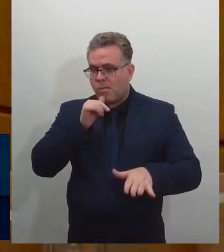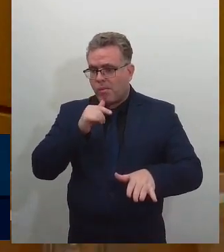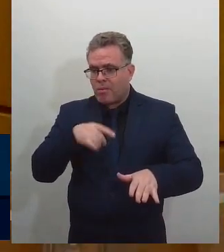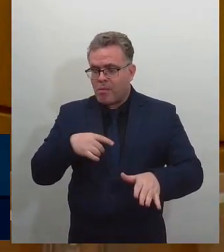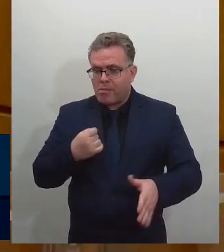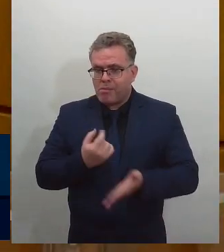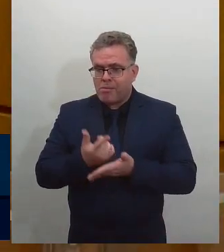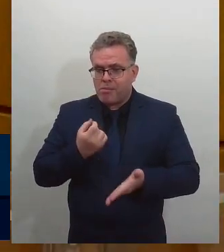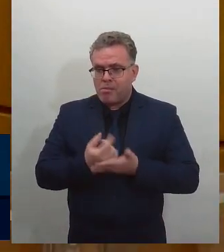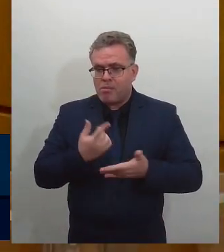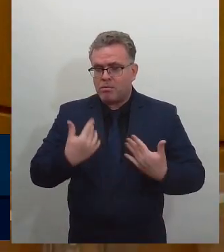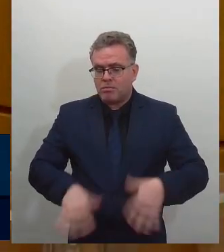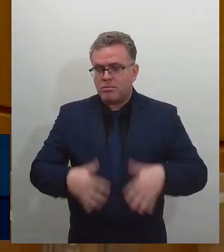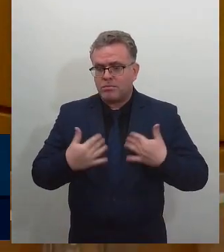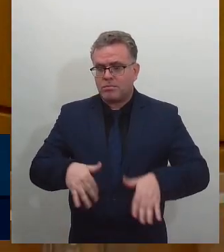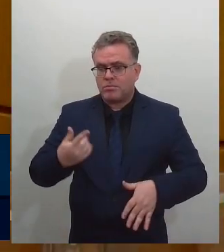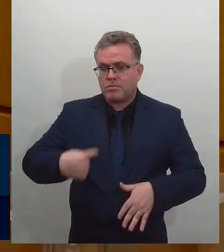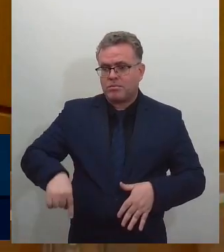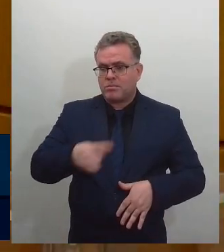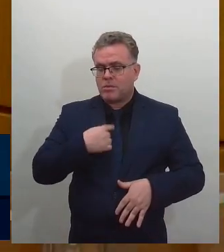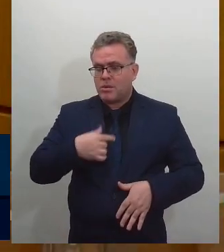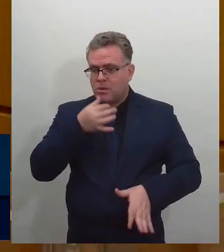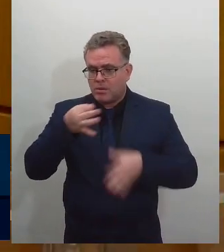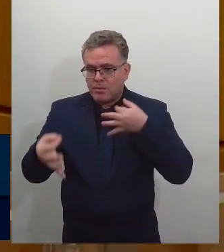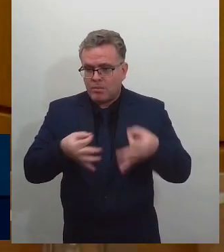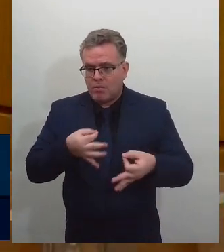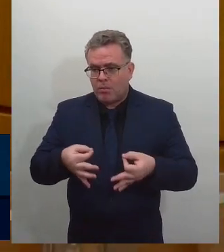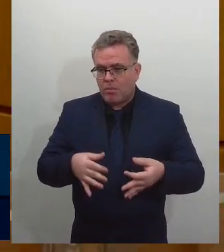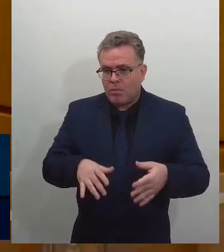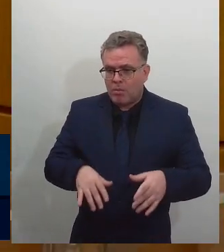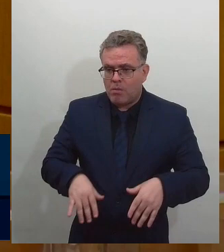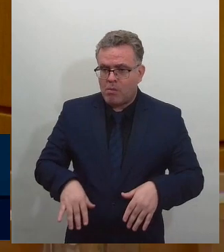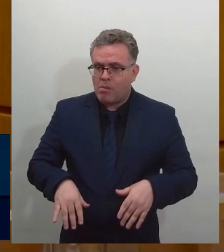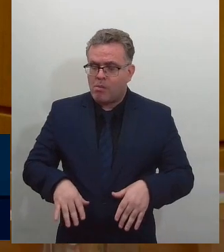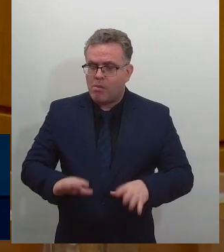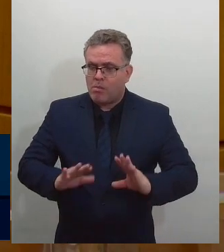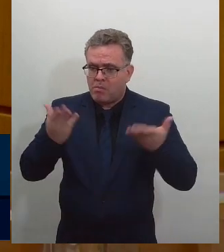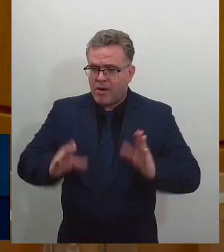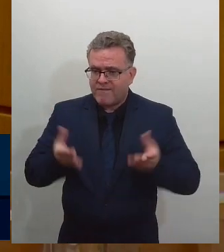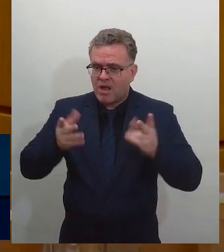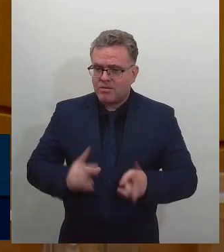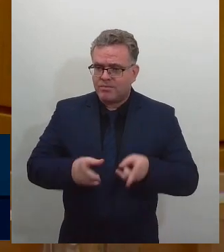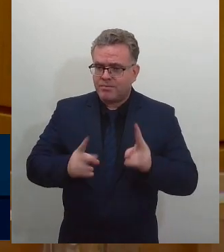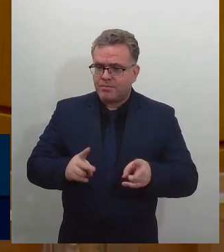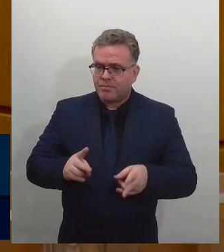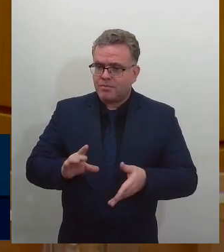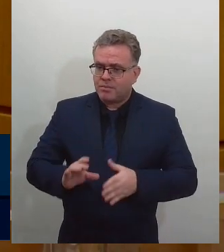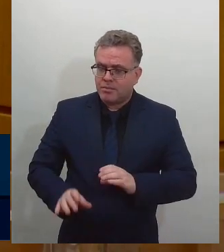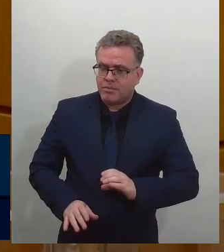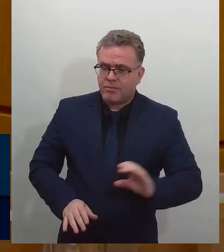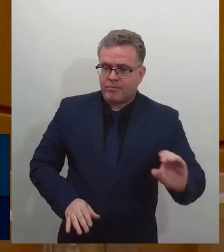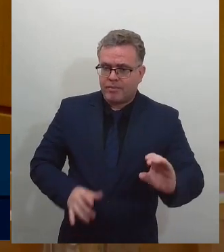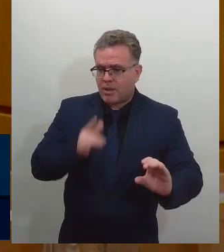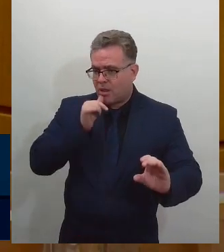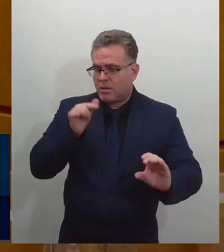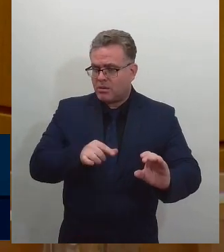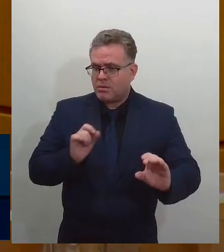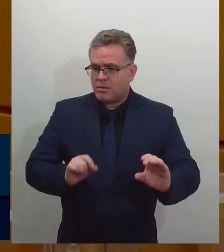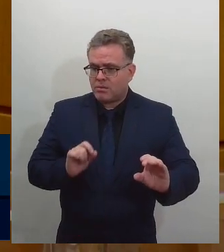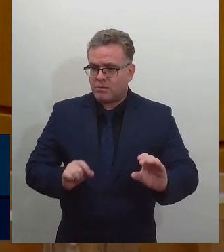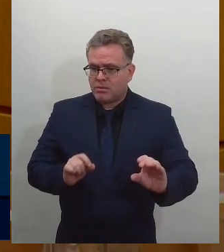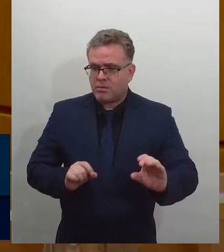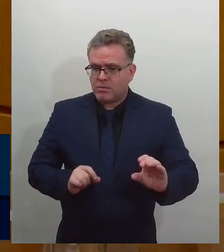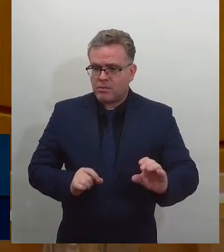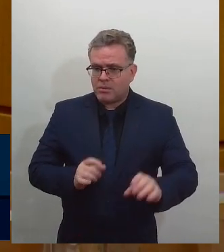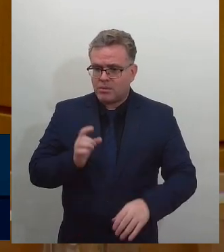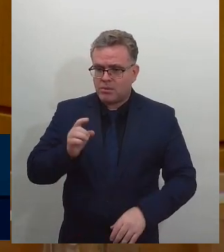crítica construtiva é: diminua na festa e invista um pouco lá na água. Você vai gastar 5 milhões no seu município com a